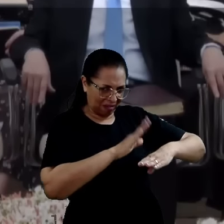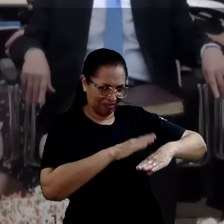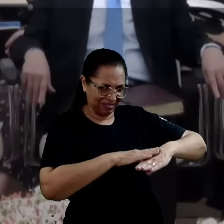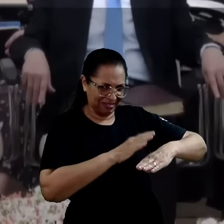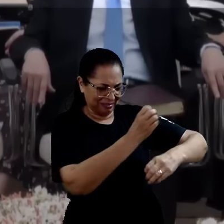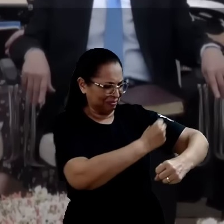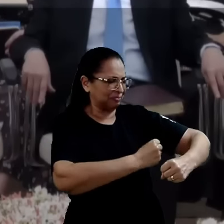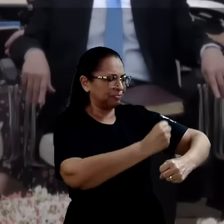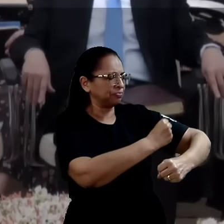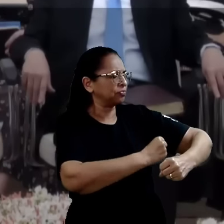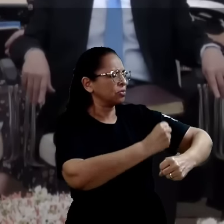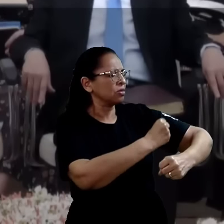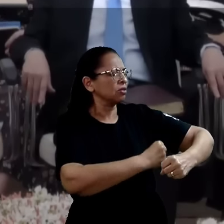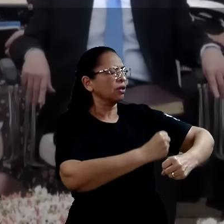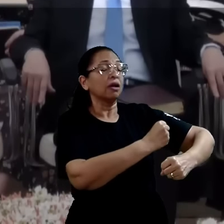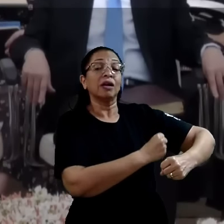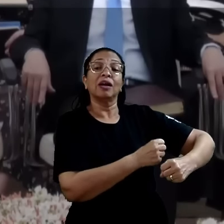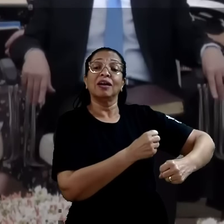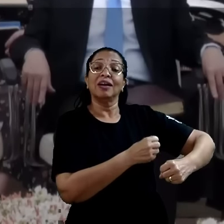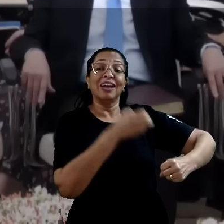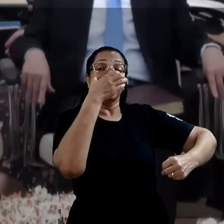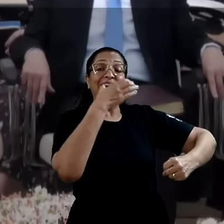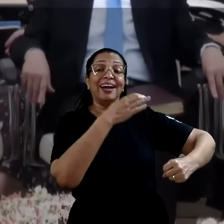vamos produzir